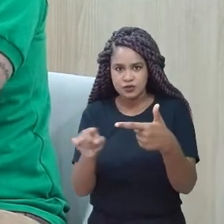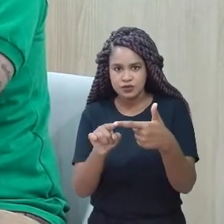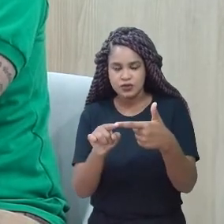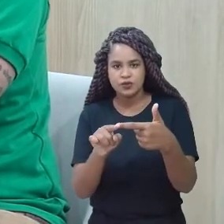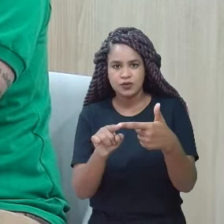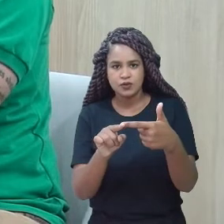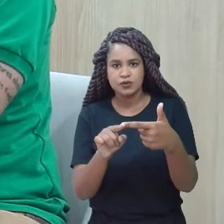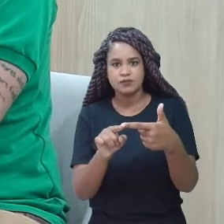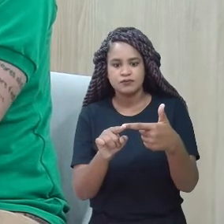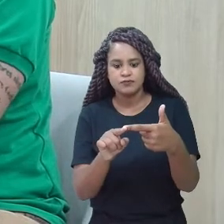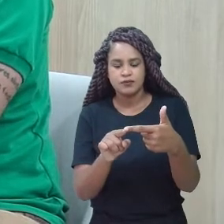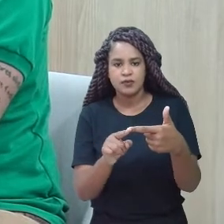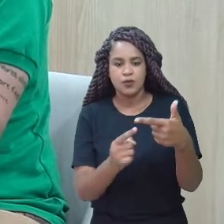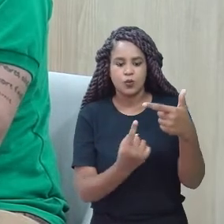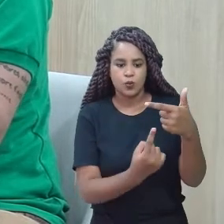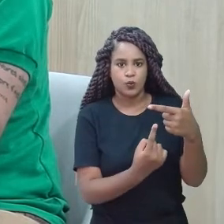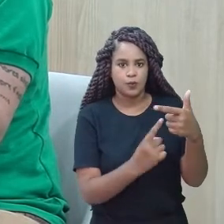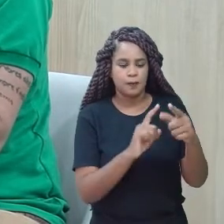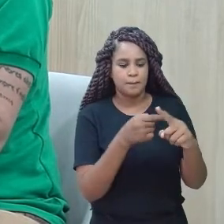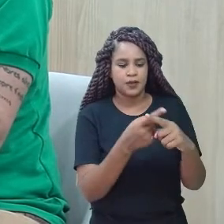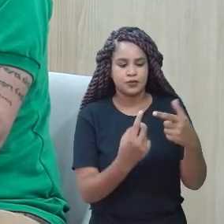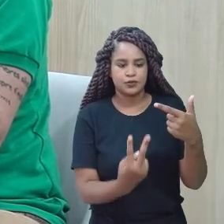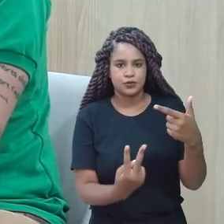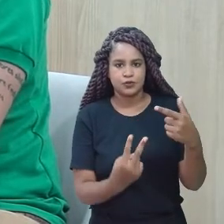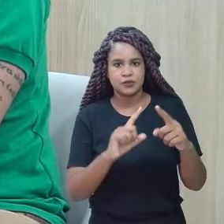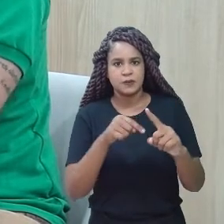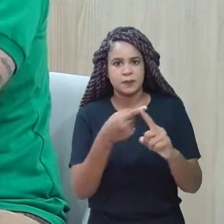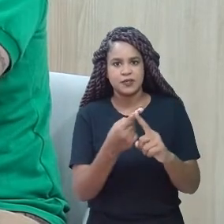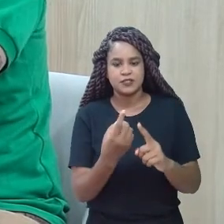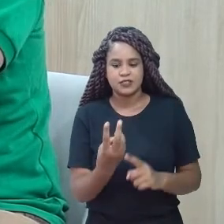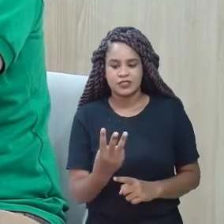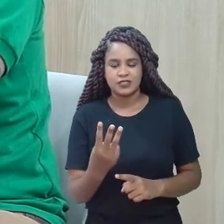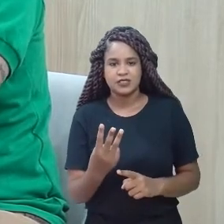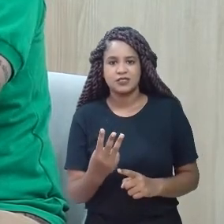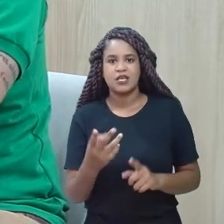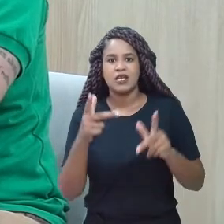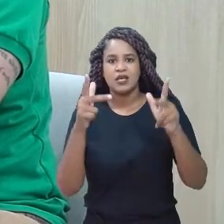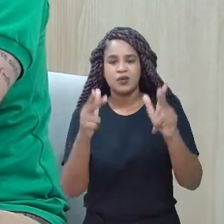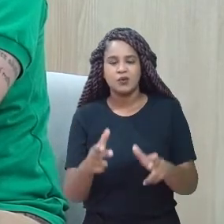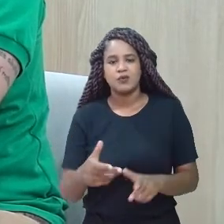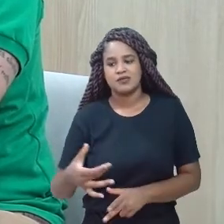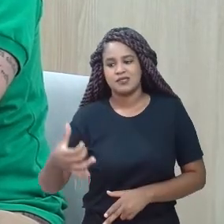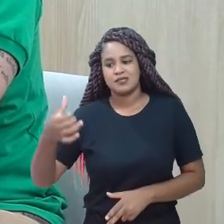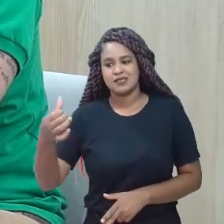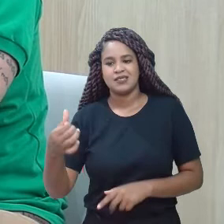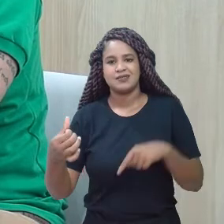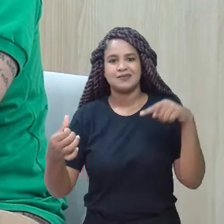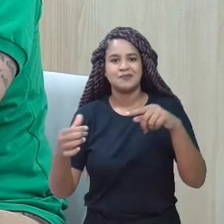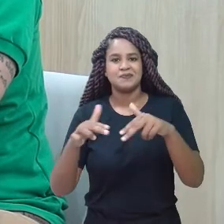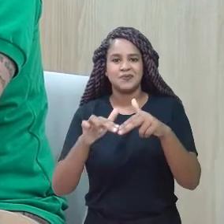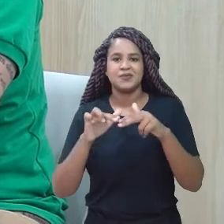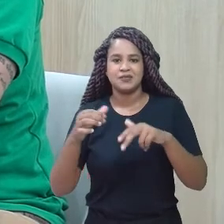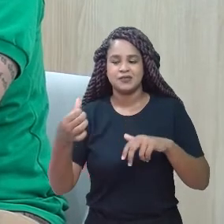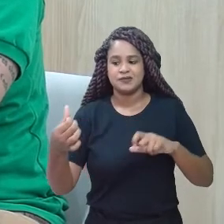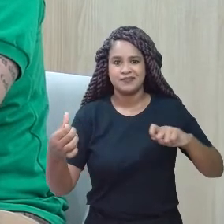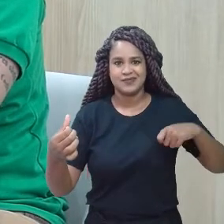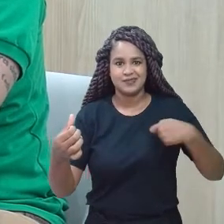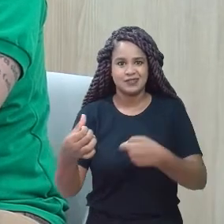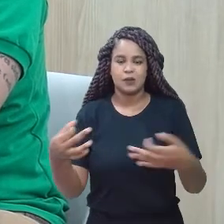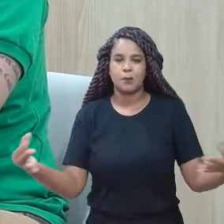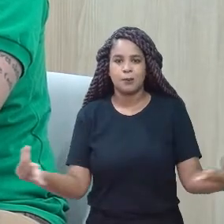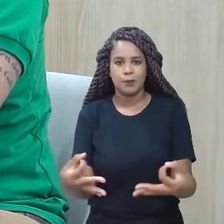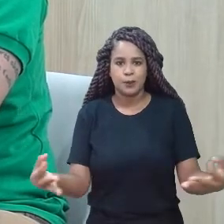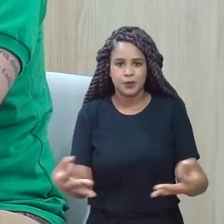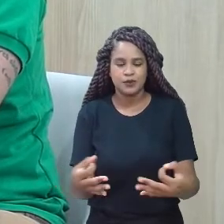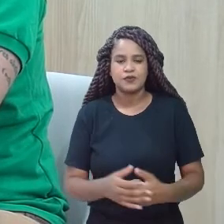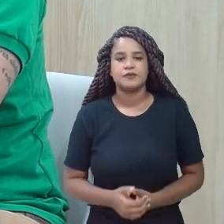dar o próprio número, né? No caso, 1 mais 2 mais 3 dá 6, ele é conhecido como número perfeito. Então, o pessoal está respondendo